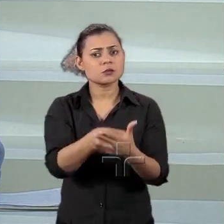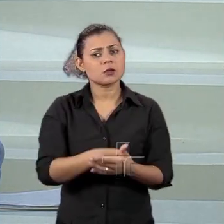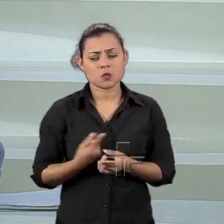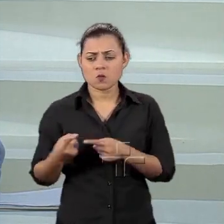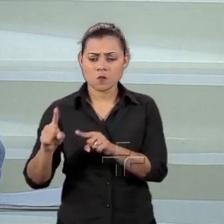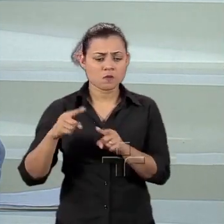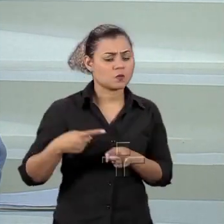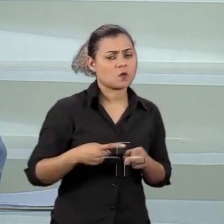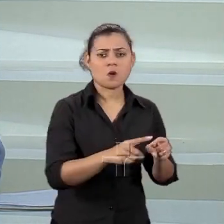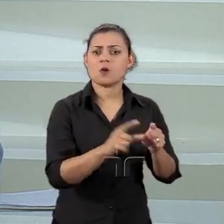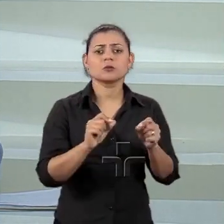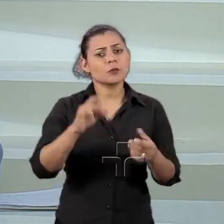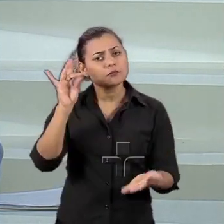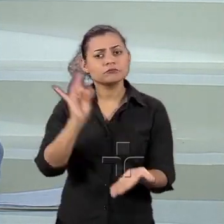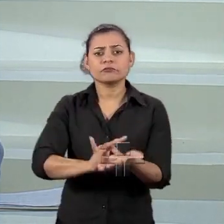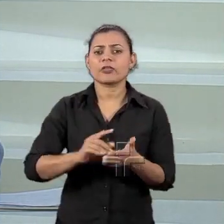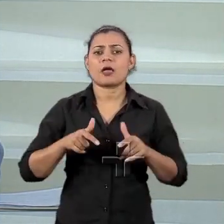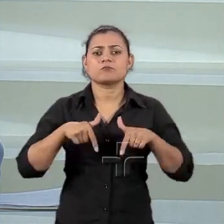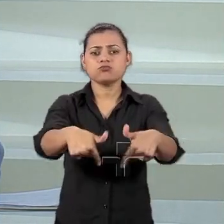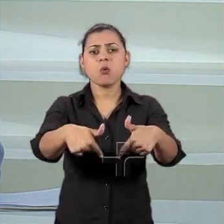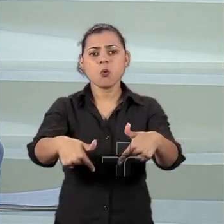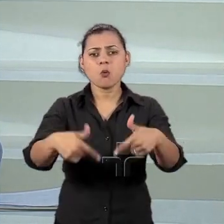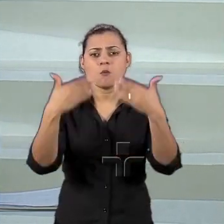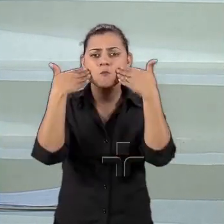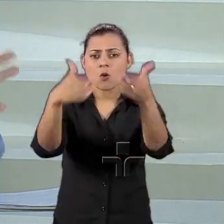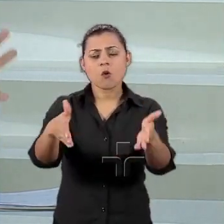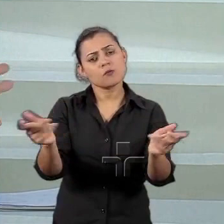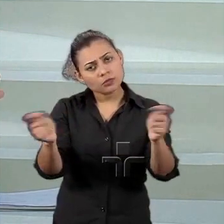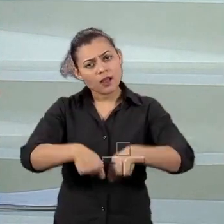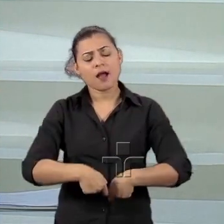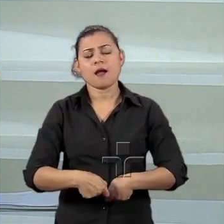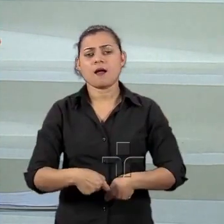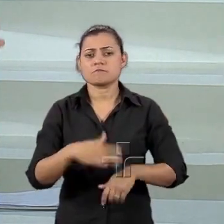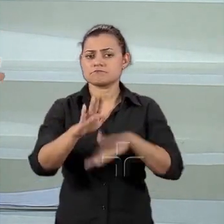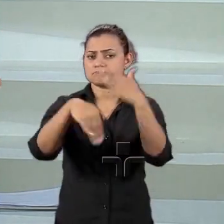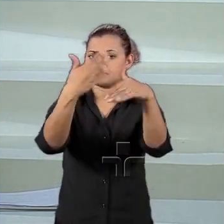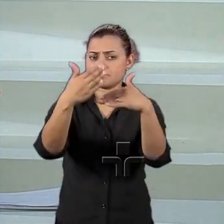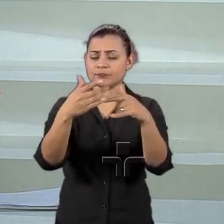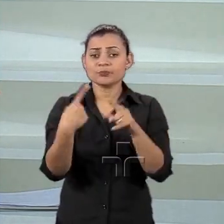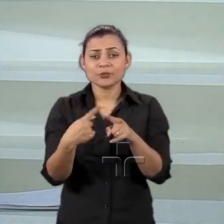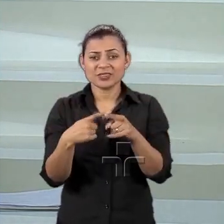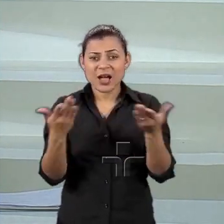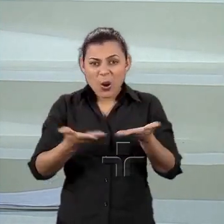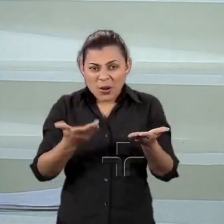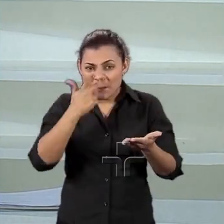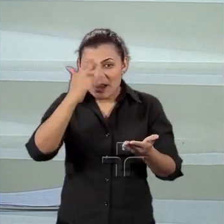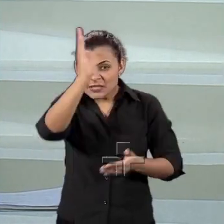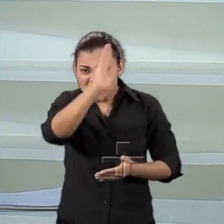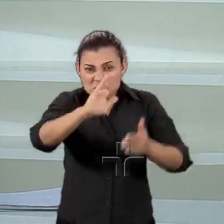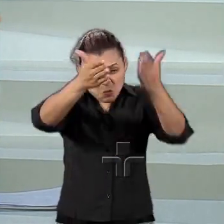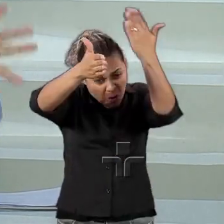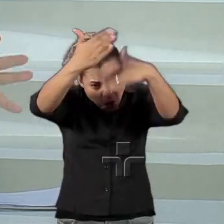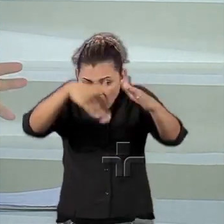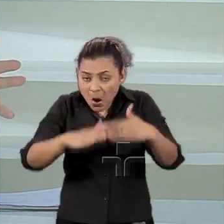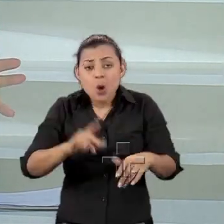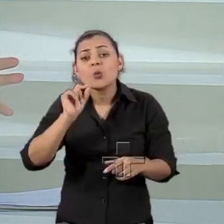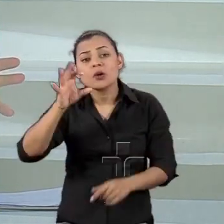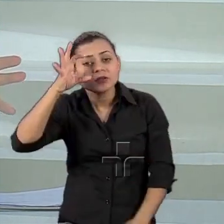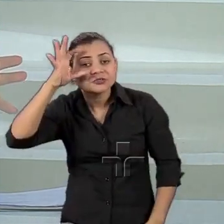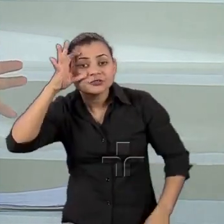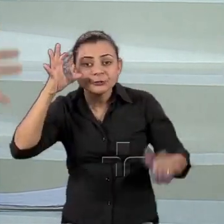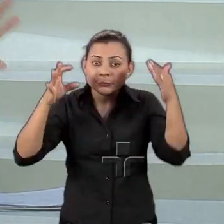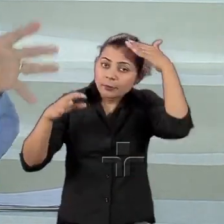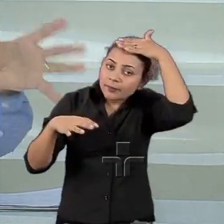razão apareça nessa barulheira. Porque nesse ambiente do naufrágio do Titanic Dilma Temer e as dificuldades que o povo